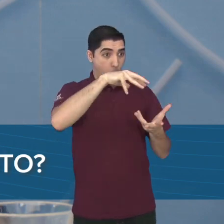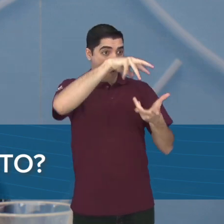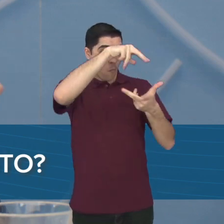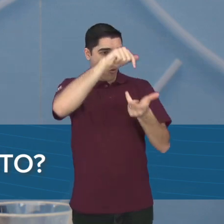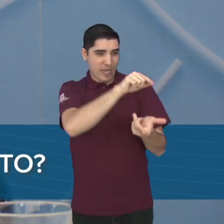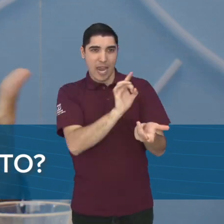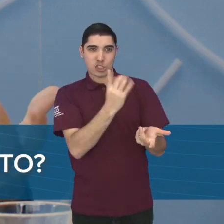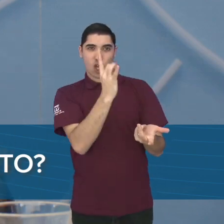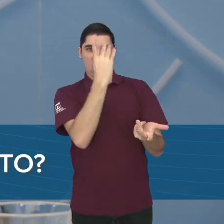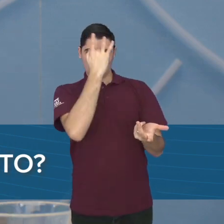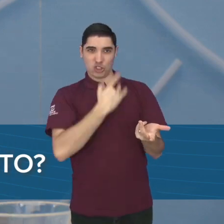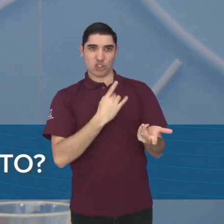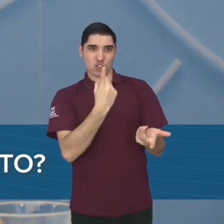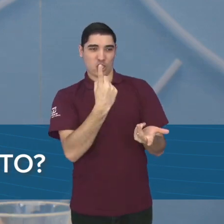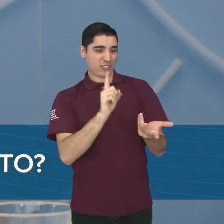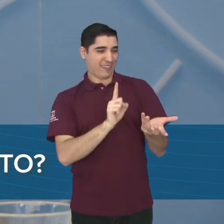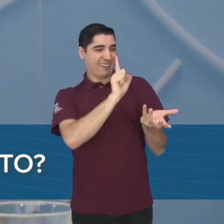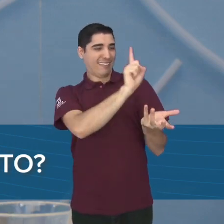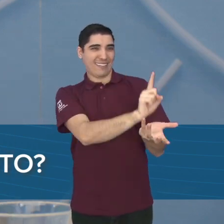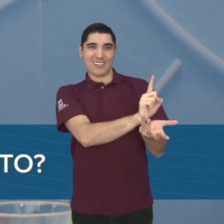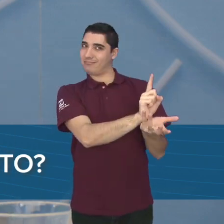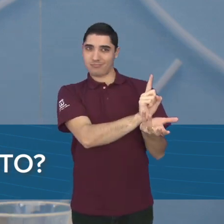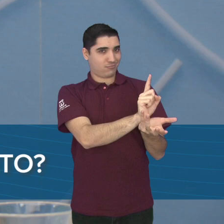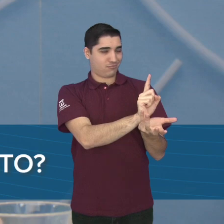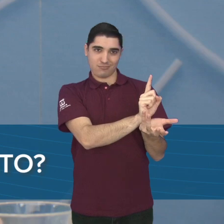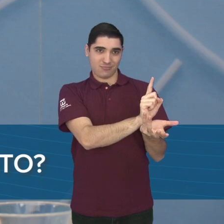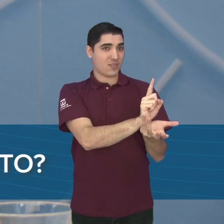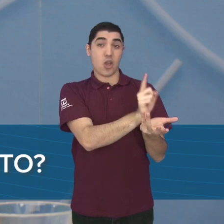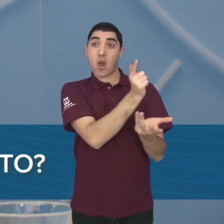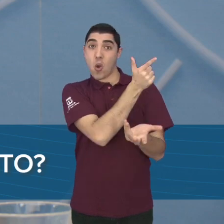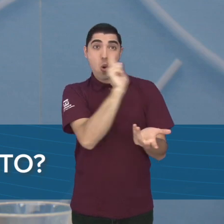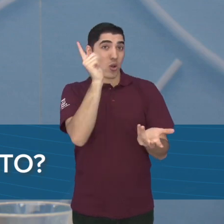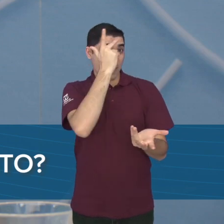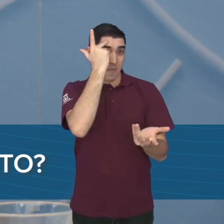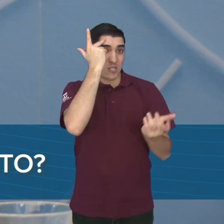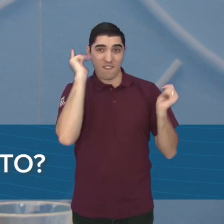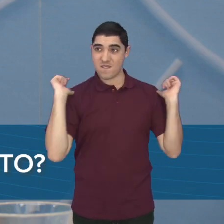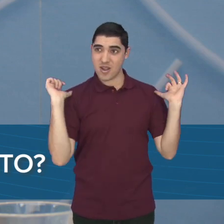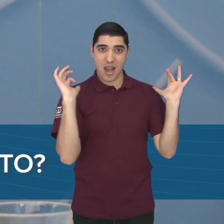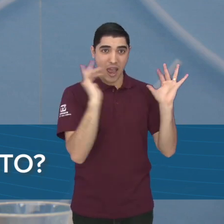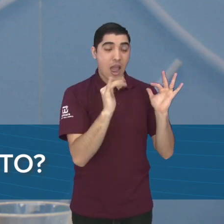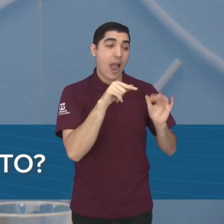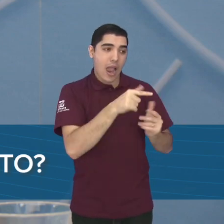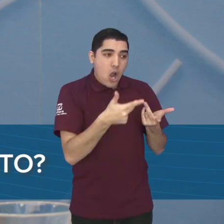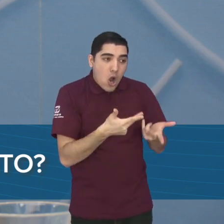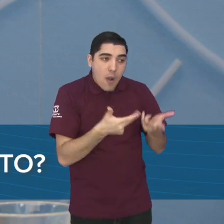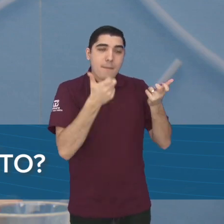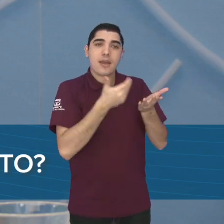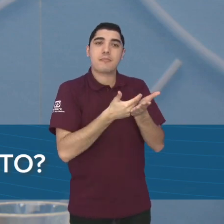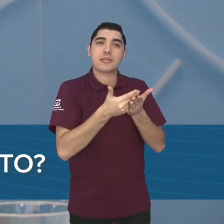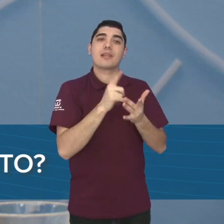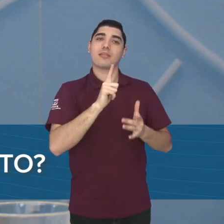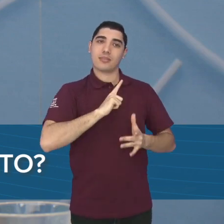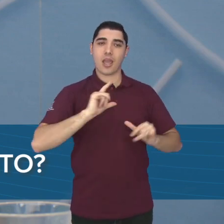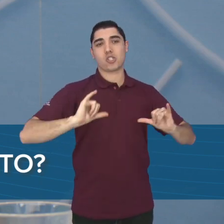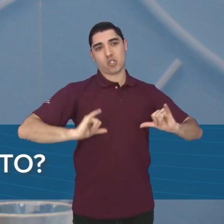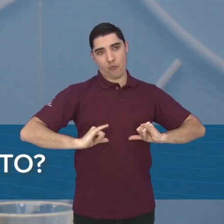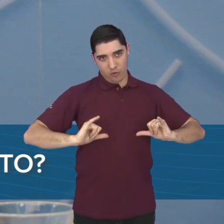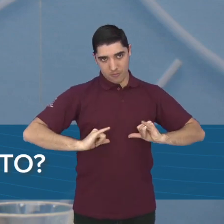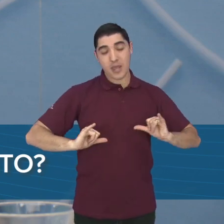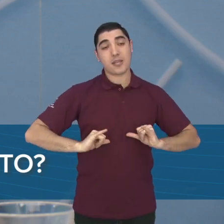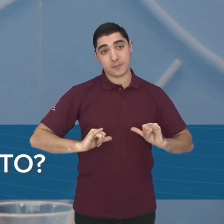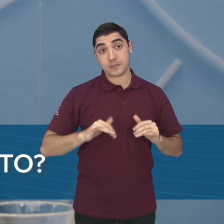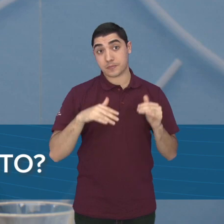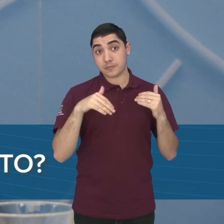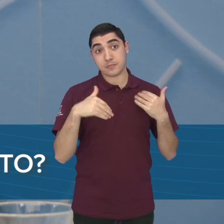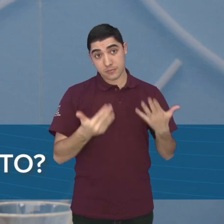ela não acontece sem algum tipo de drama, digamos assim, né? Sem algum tipo de dor, né? de sofrimento.